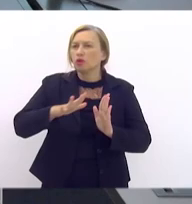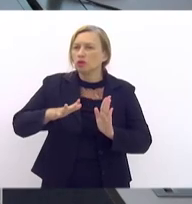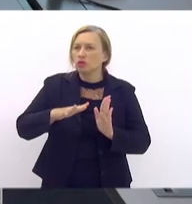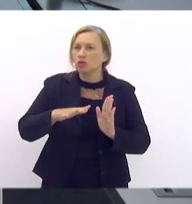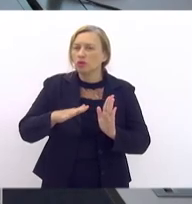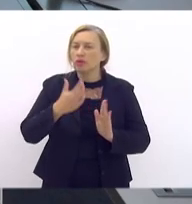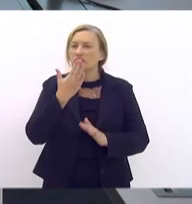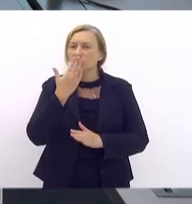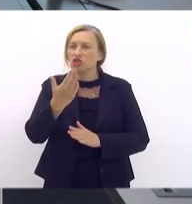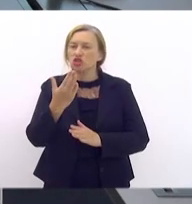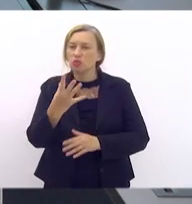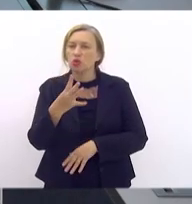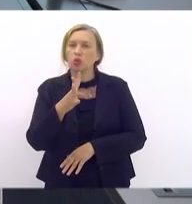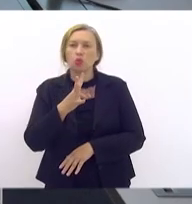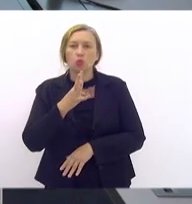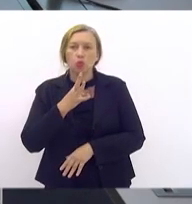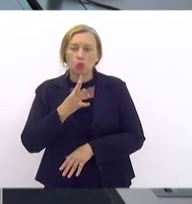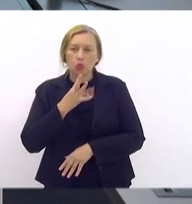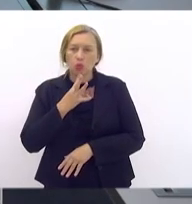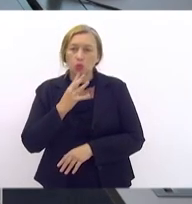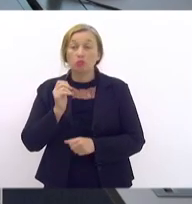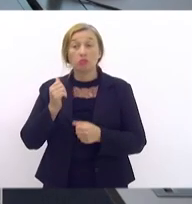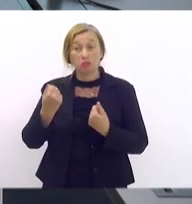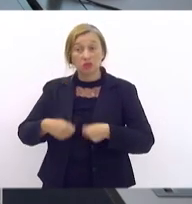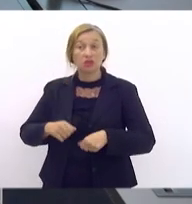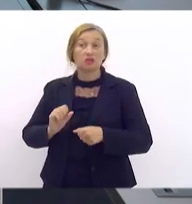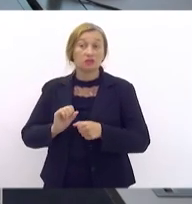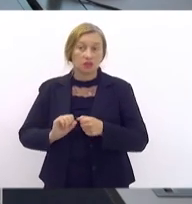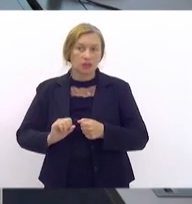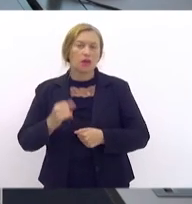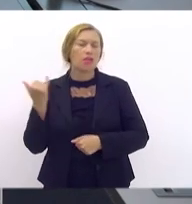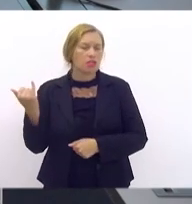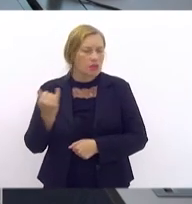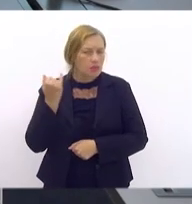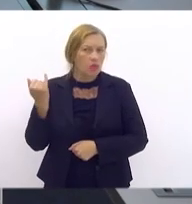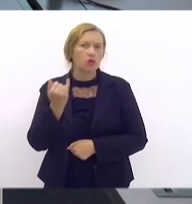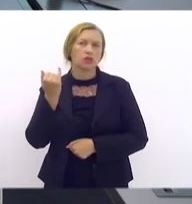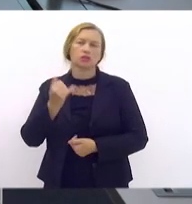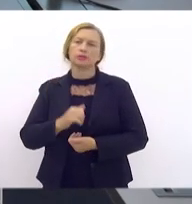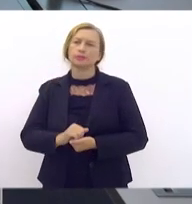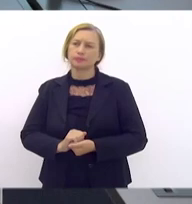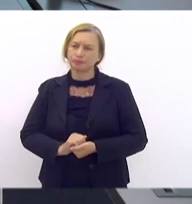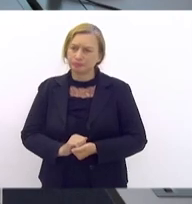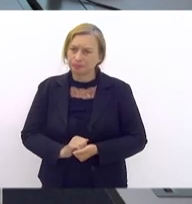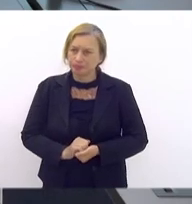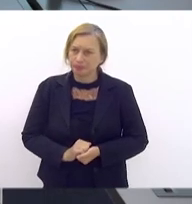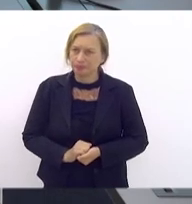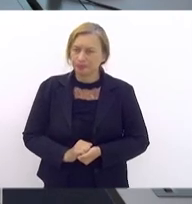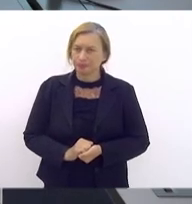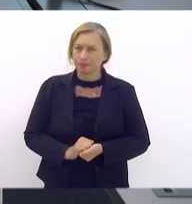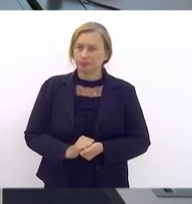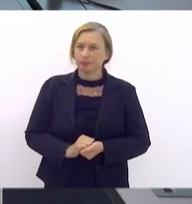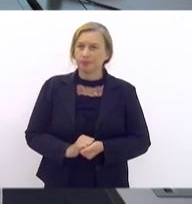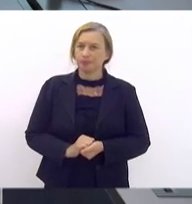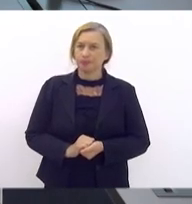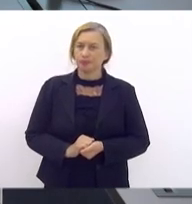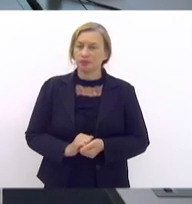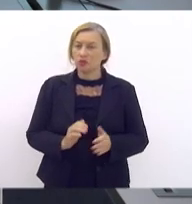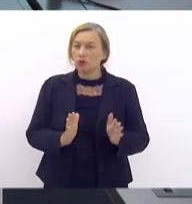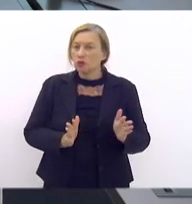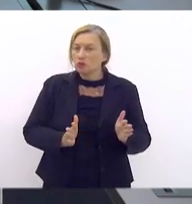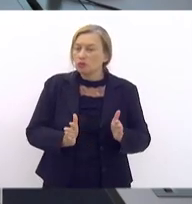esse tipo de reconhecimento seja feito é extremamente necessário que numa etapa que